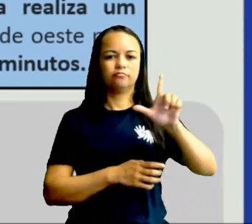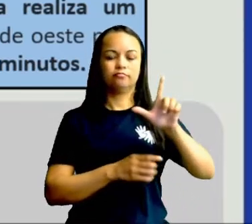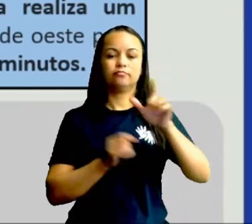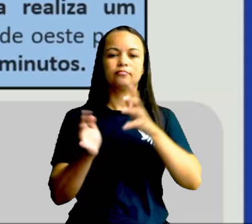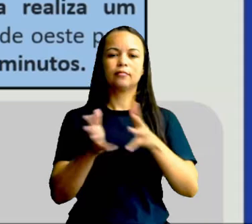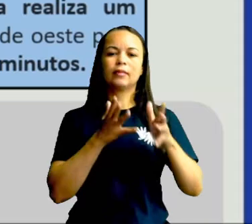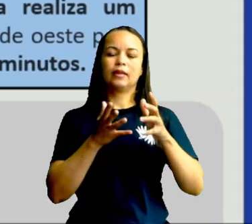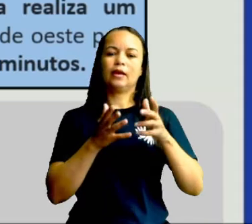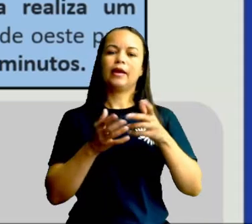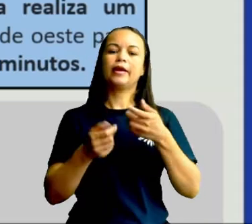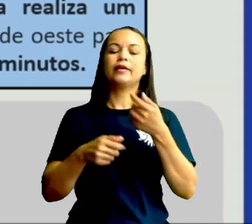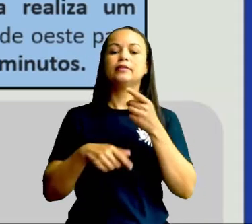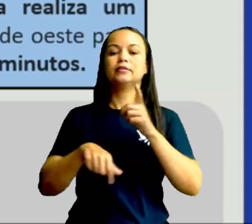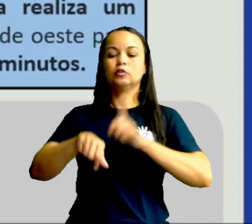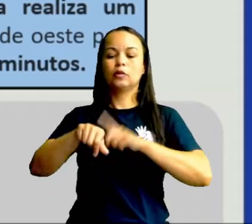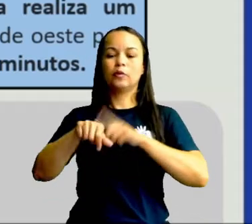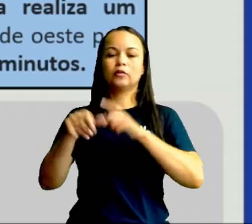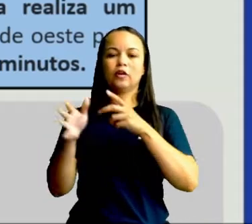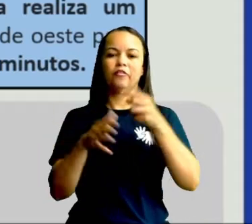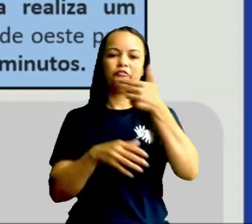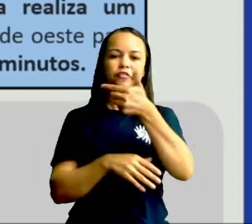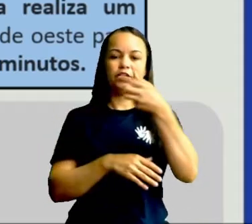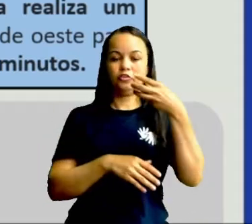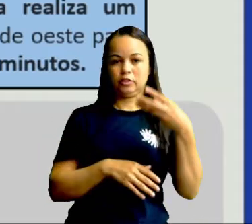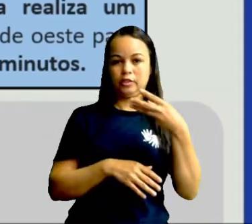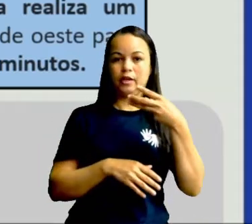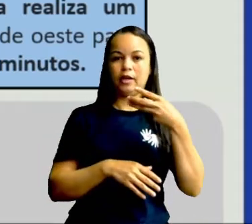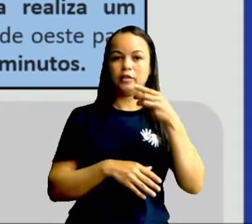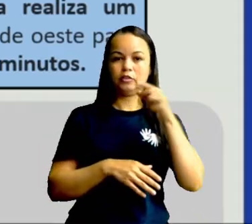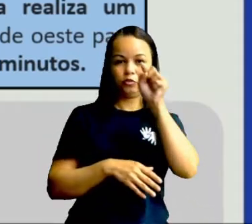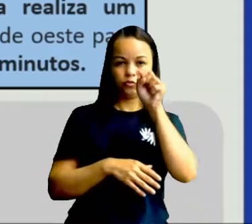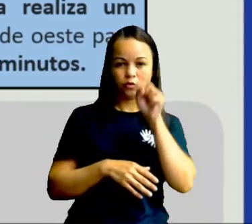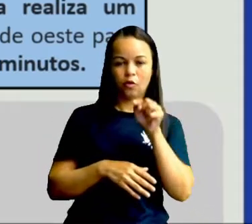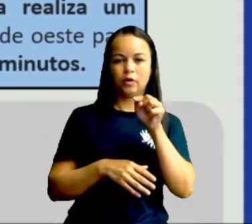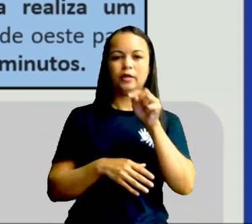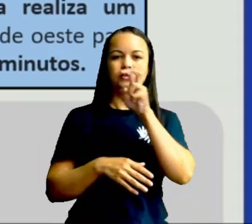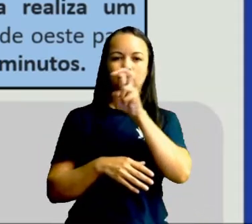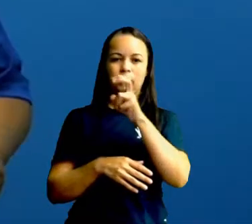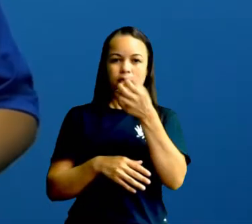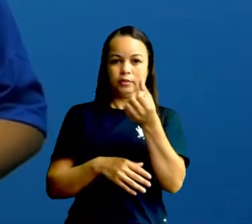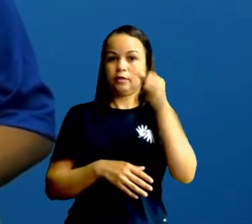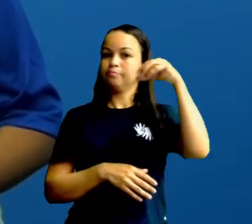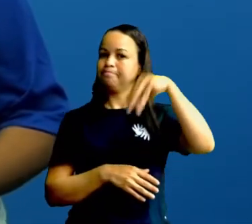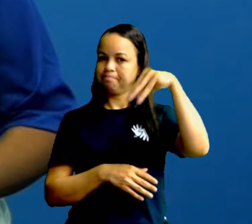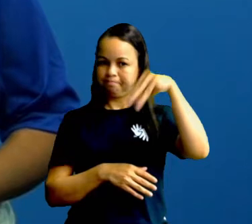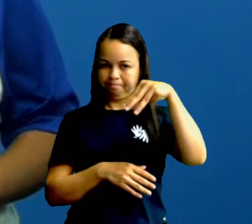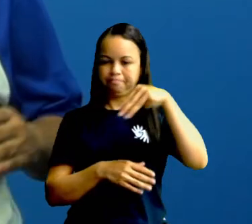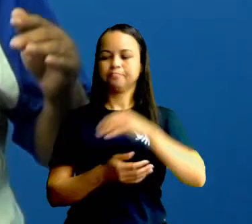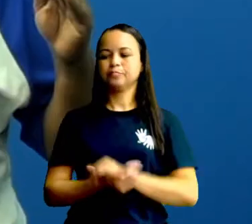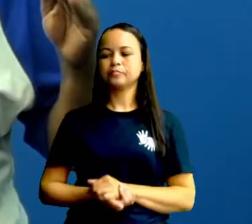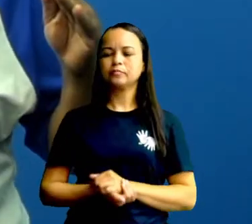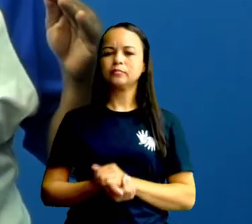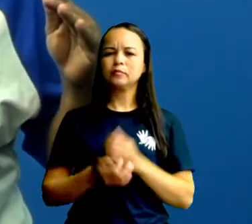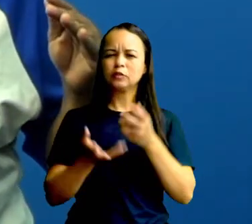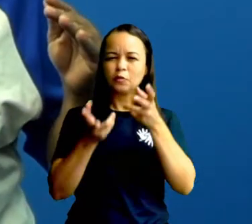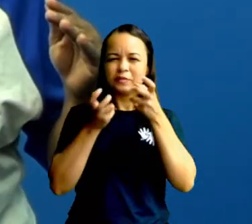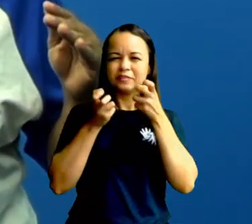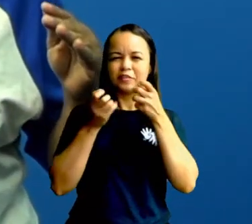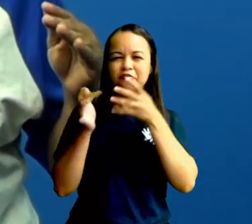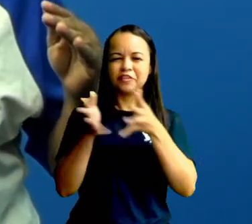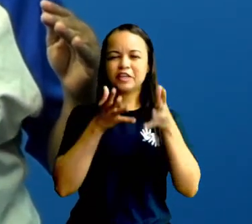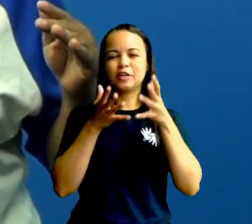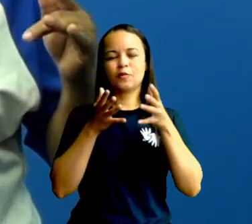de duração é de 23 horas e 56 minutos. Vocês viram só, gente? Viram a